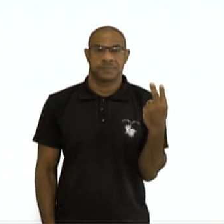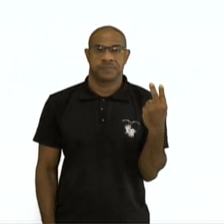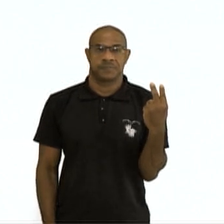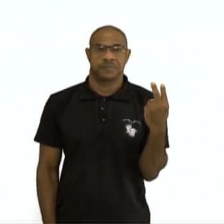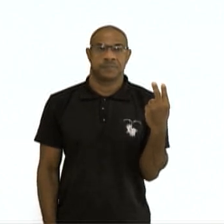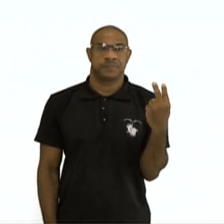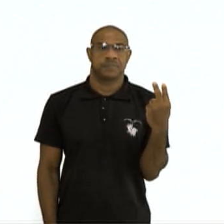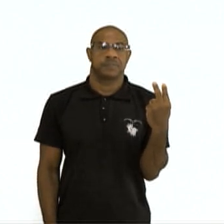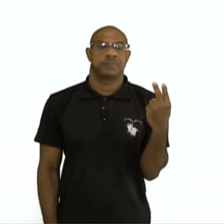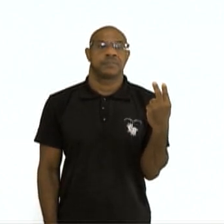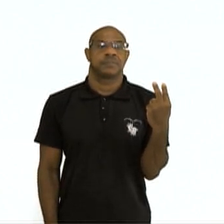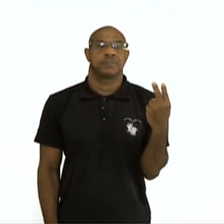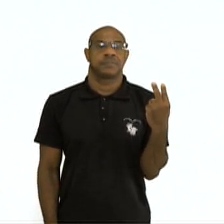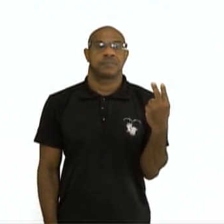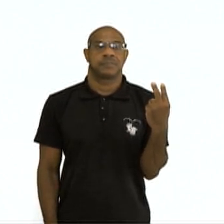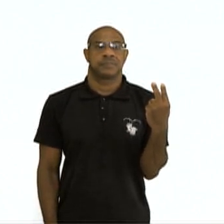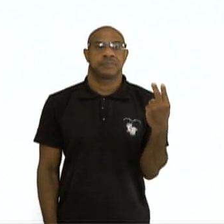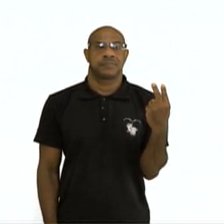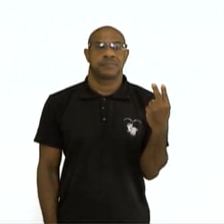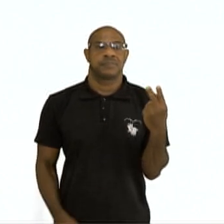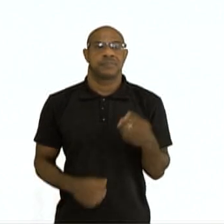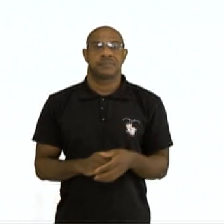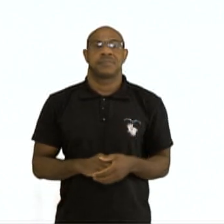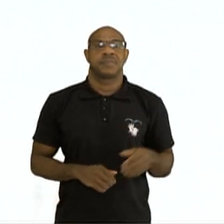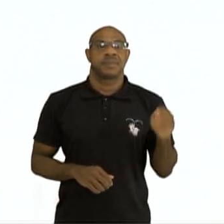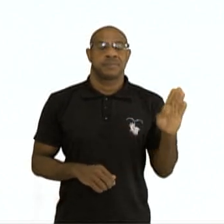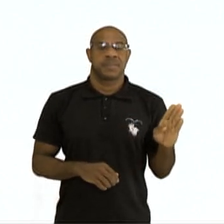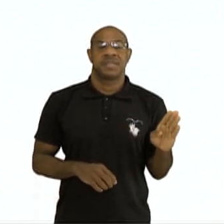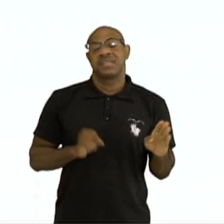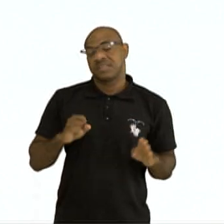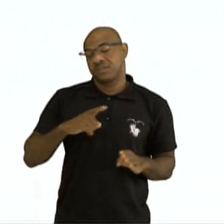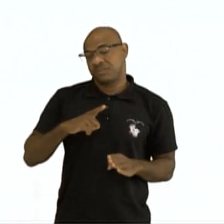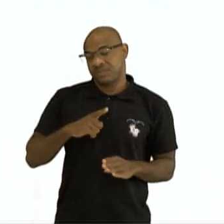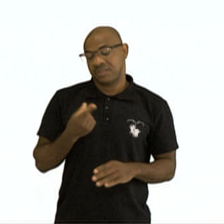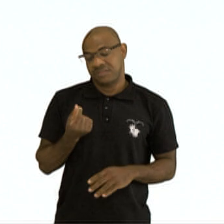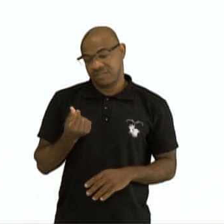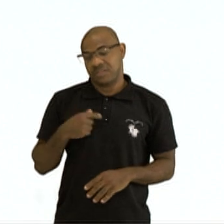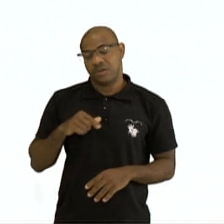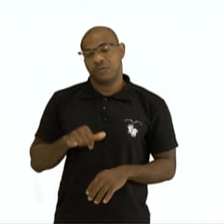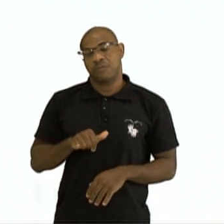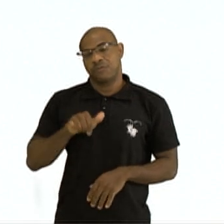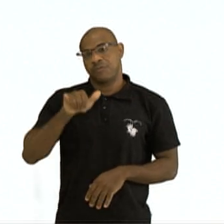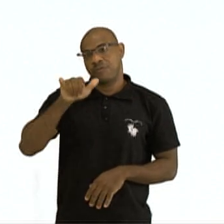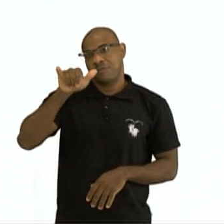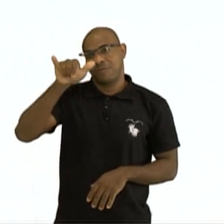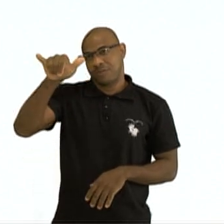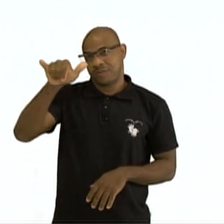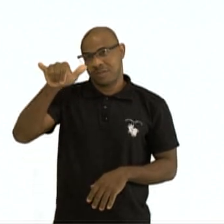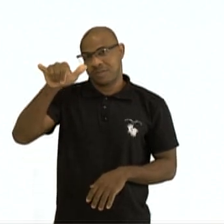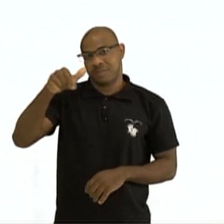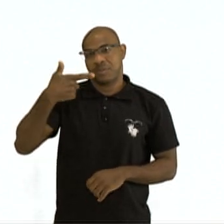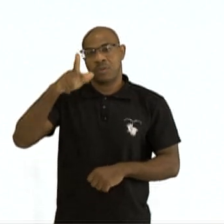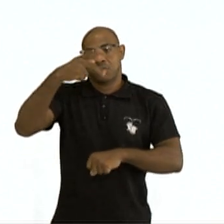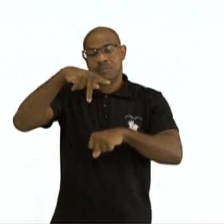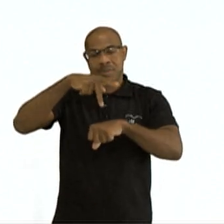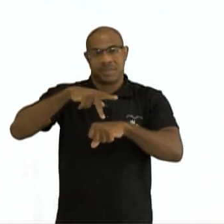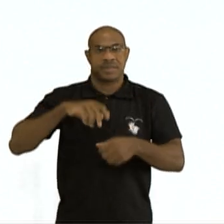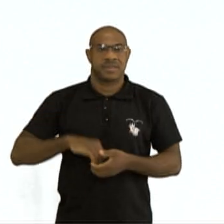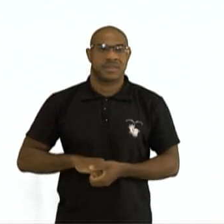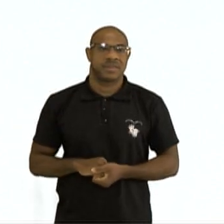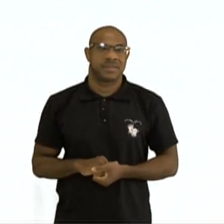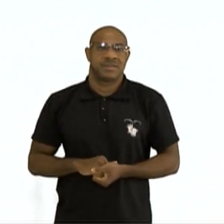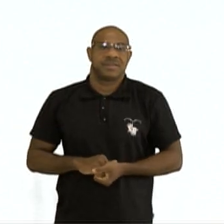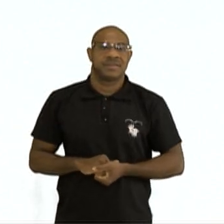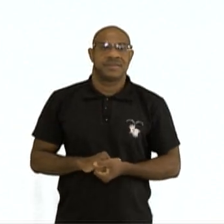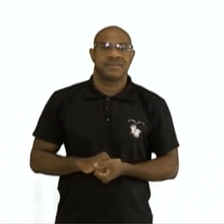I would travel abroad. Se eu tivesse dinheiro, eu viajaria para o exterior. Então, frase com if já está aqui feita com passado simples.